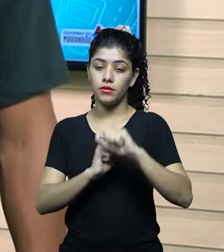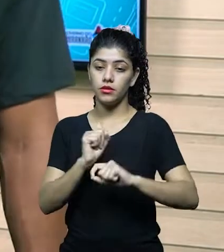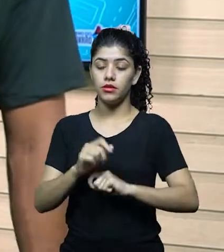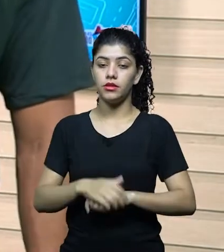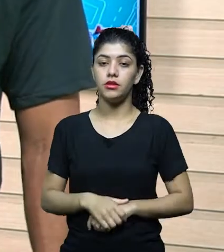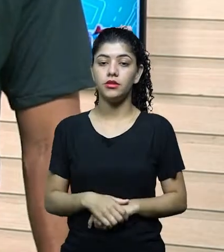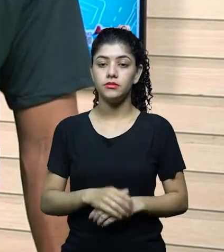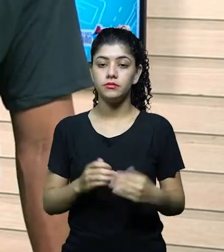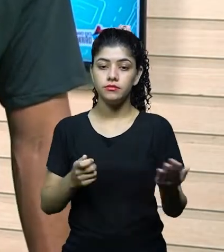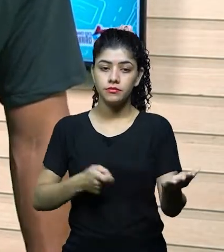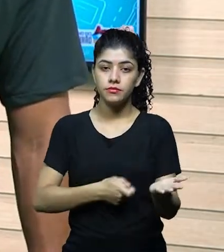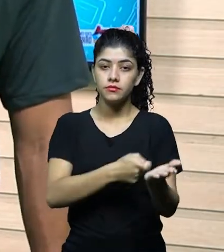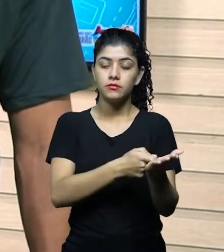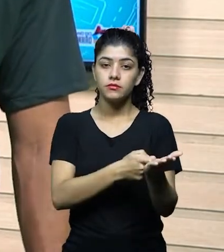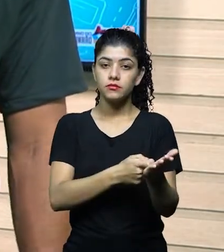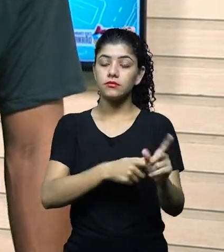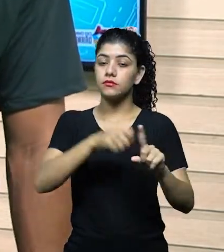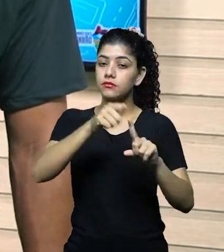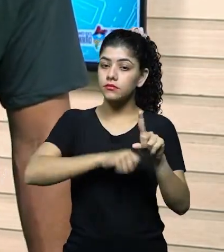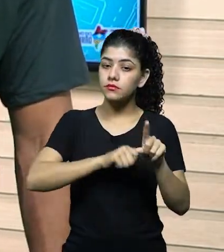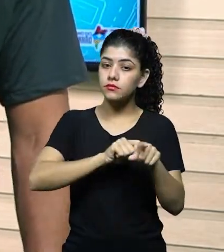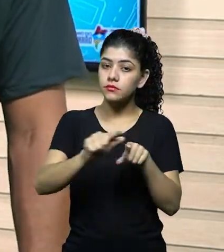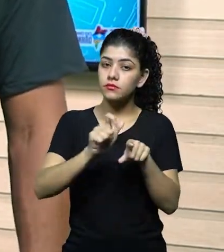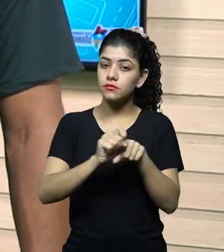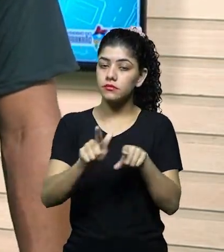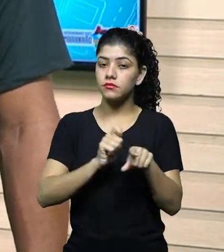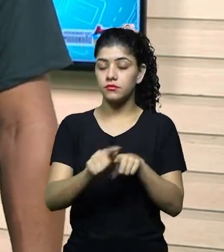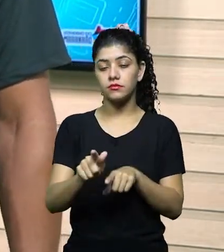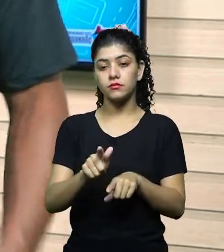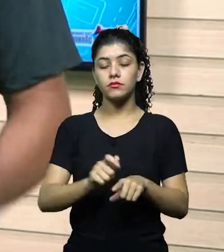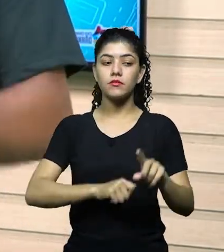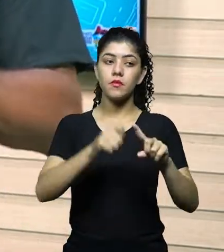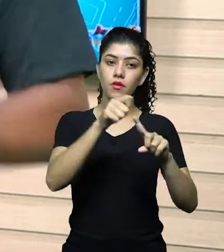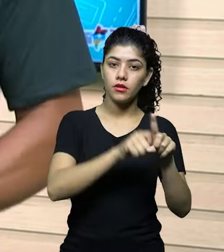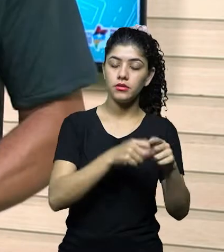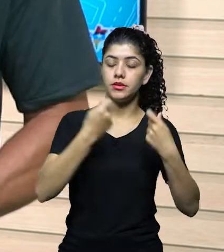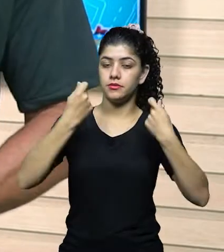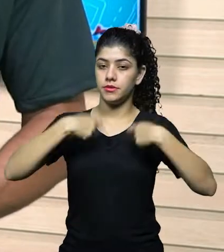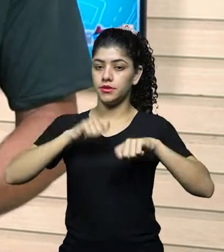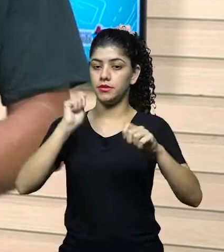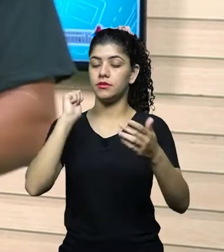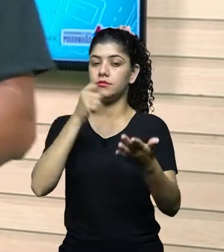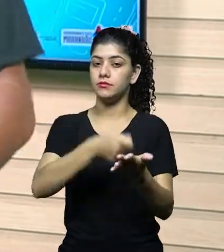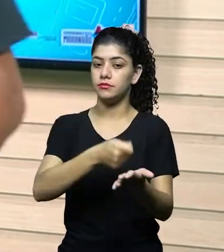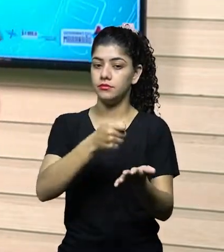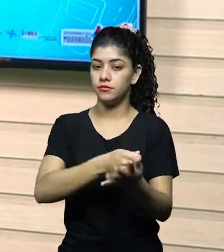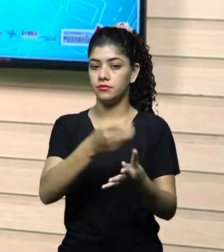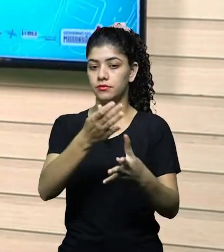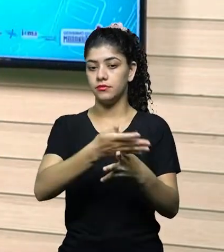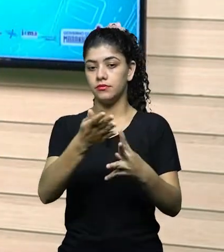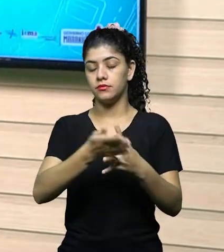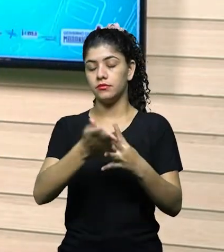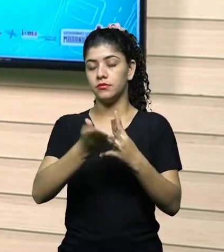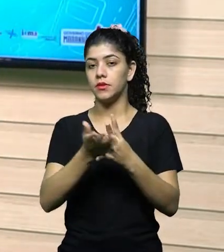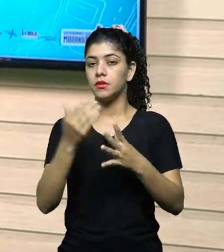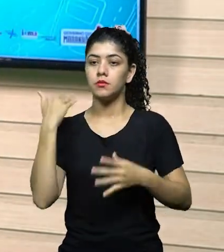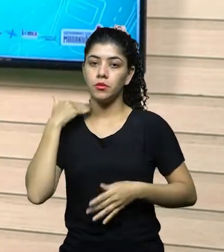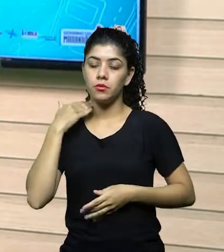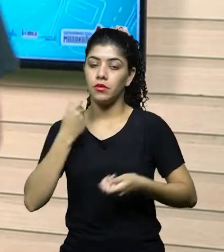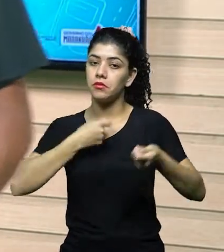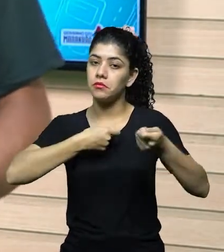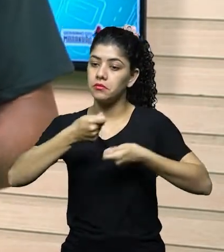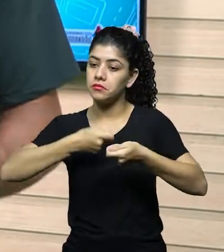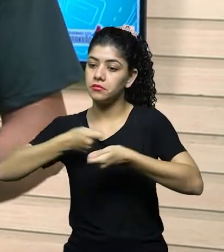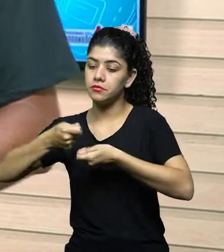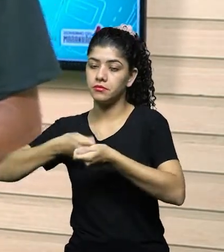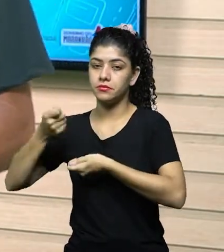de cartão, ela é alugada. E você paga todo mês uma taxa para o banco administrar aquelas entradas e saídas de